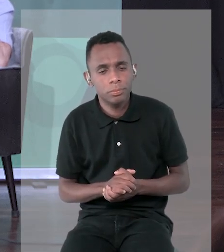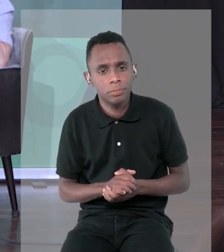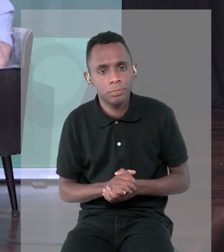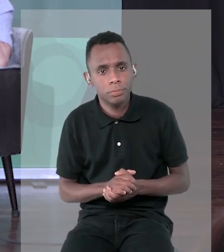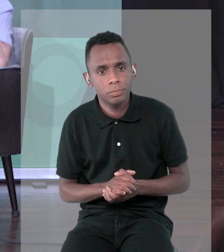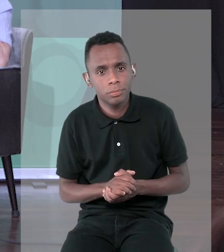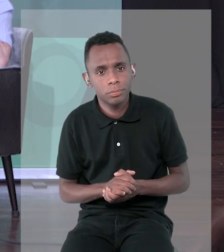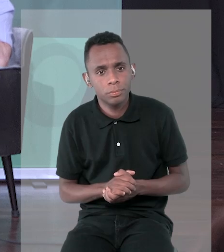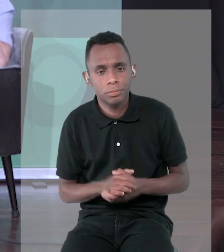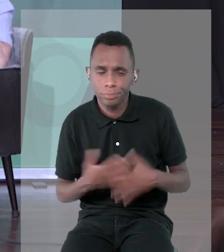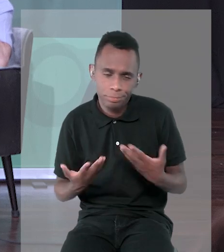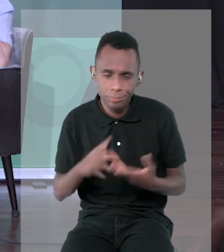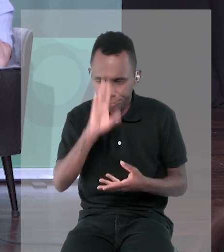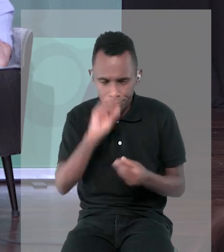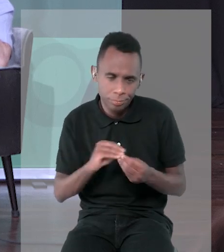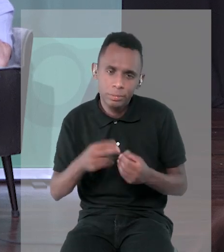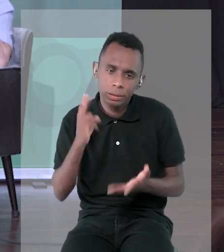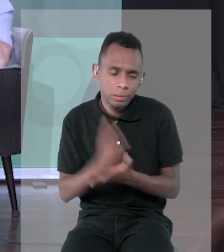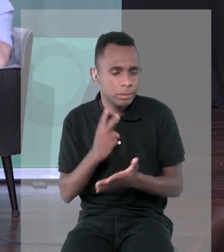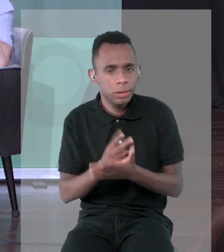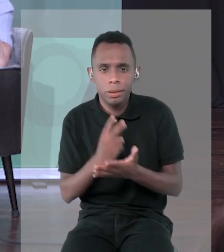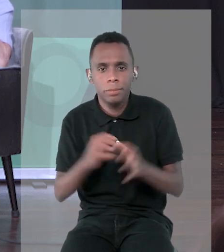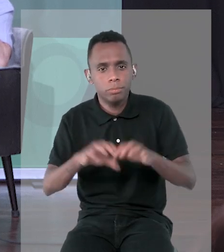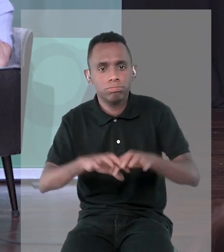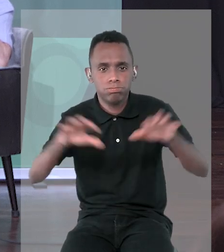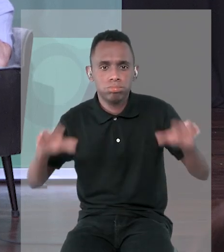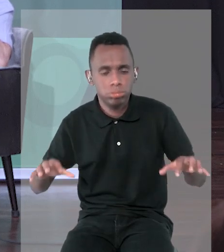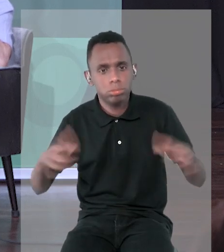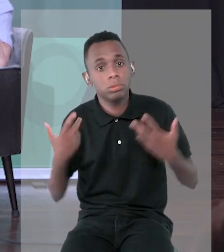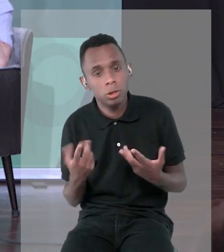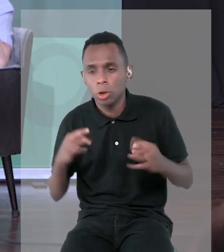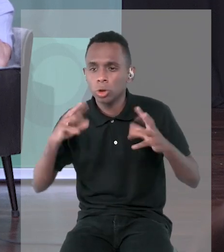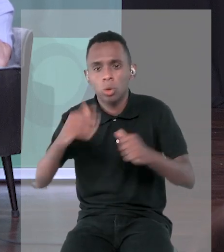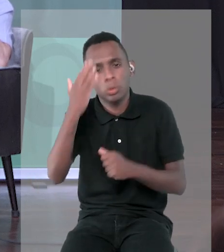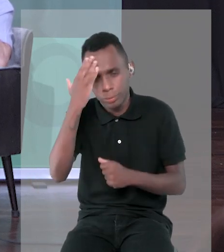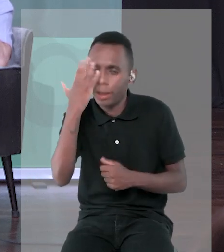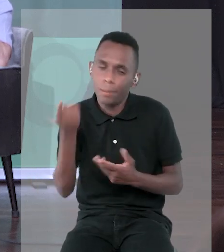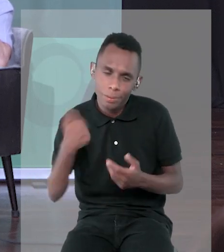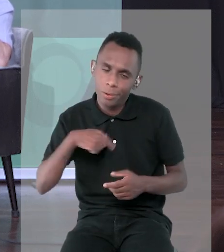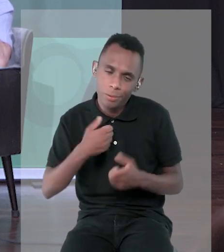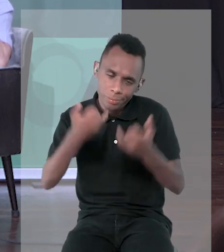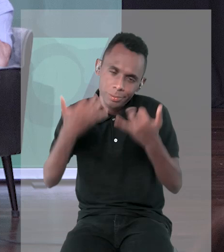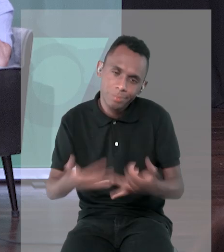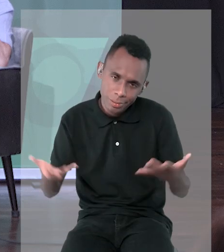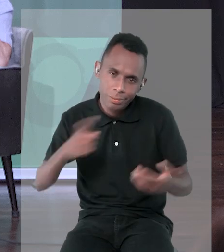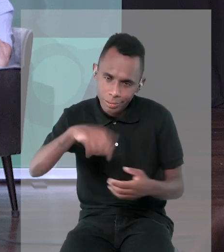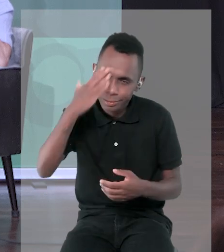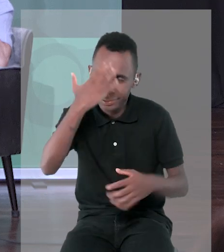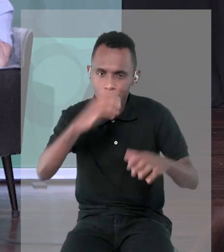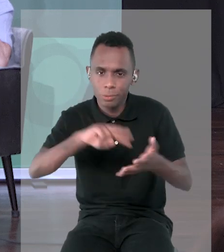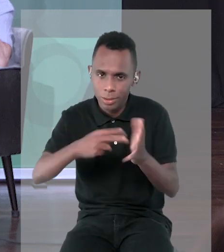né? Enfim, sempre uma polarização muito grande. Todo mundo sabe do que eu estou falando, não preciso entrar em detalhe,